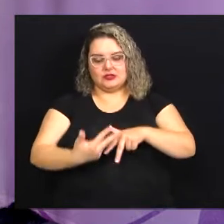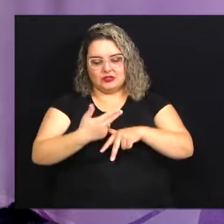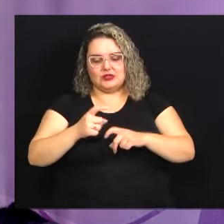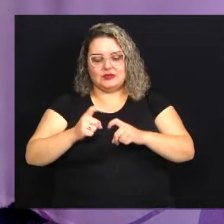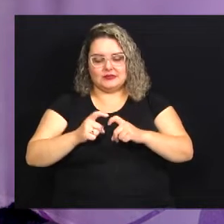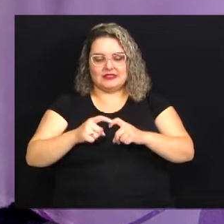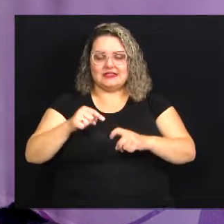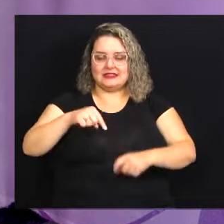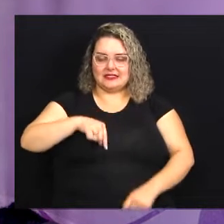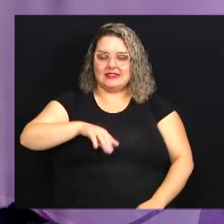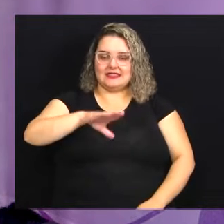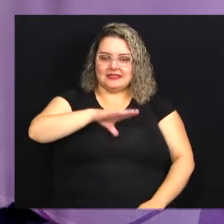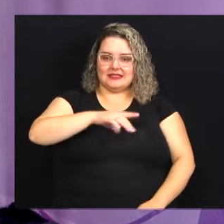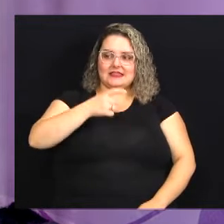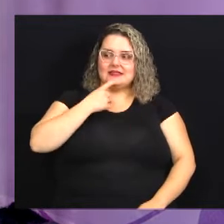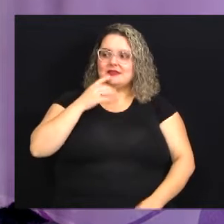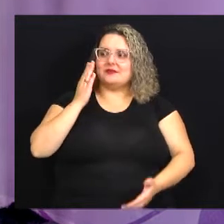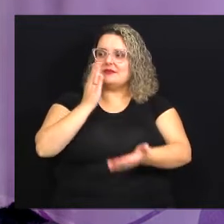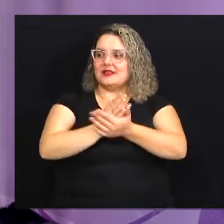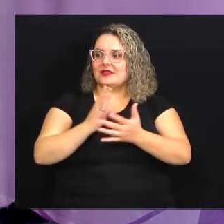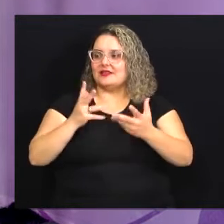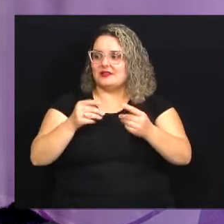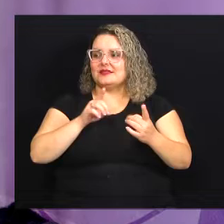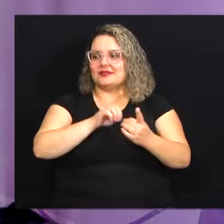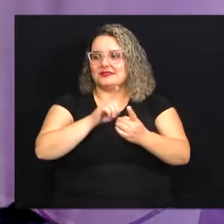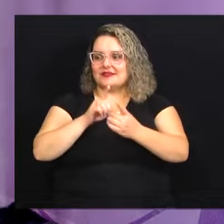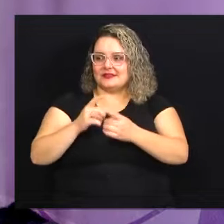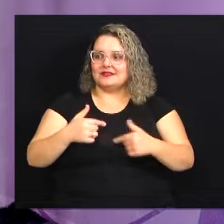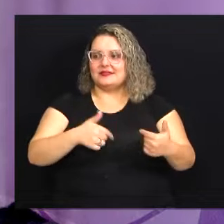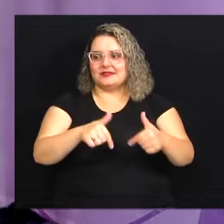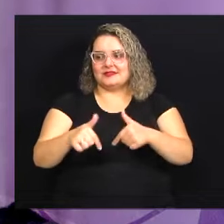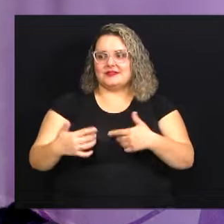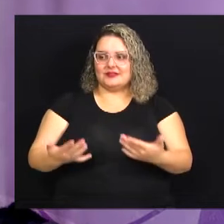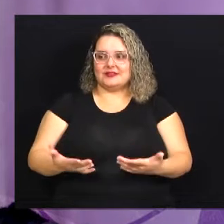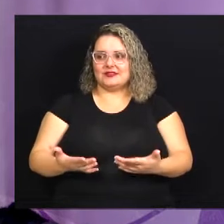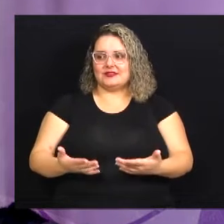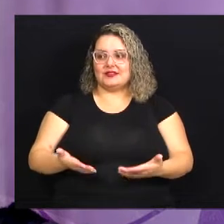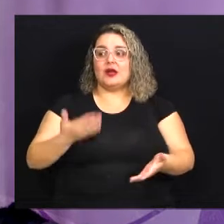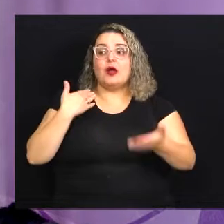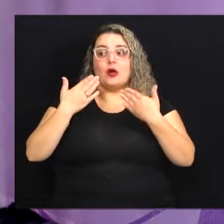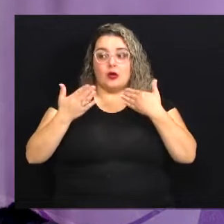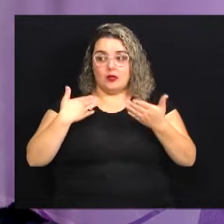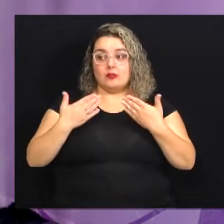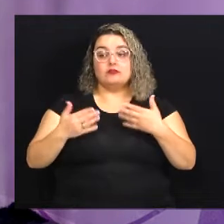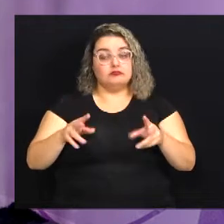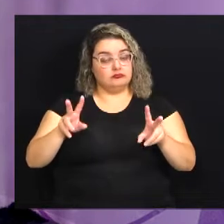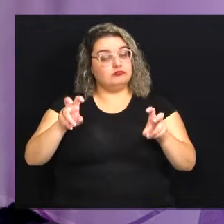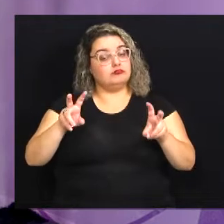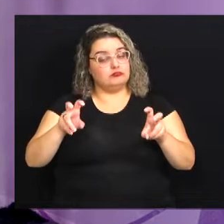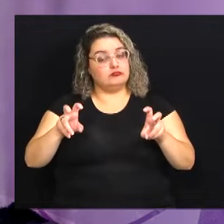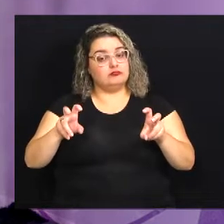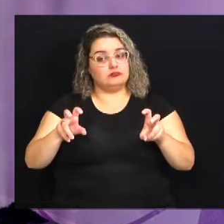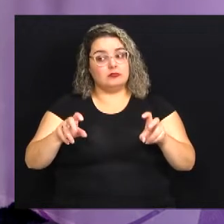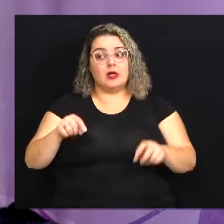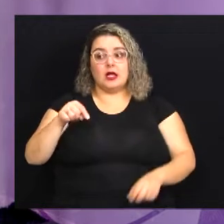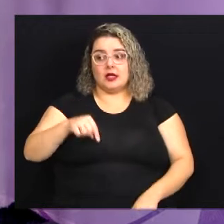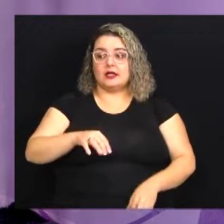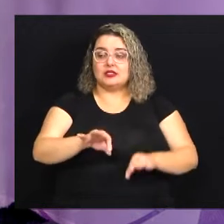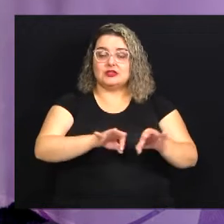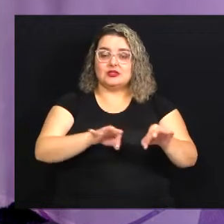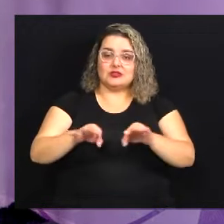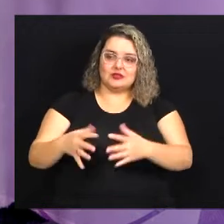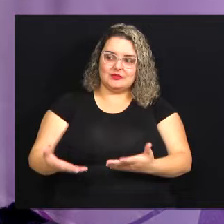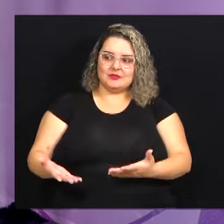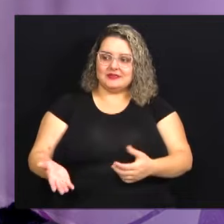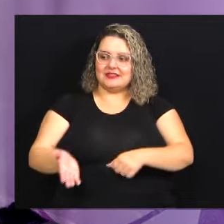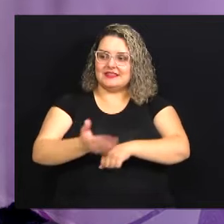Campinas. Parou todos os atendimentos, todos os trabalhos, só para falar sobre esse tema aí aqui no nosso programa. Por isso, antes de